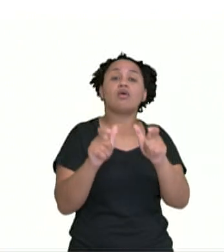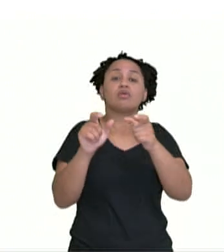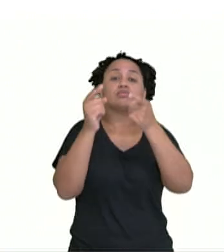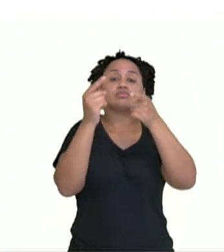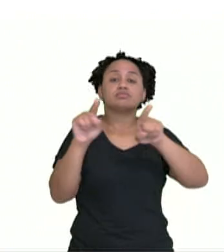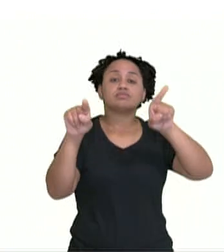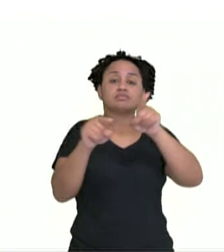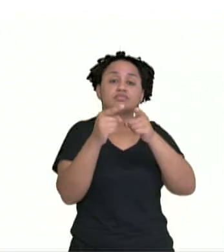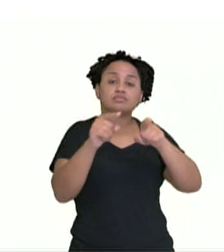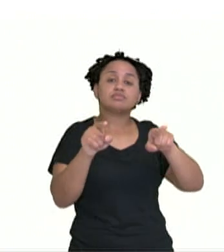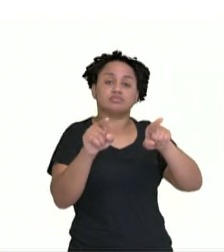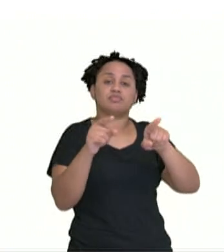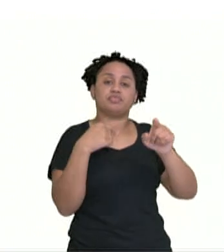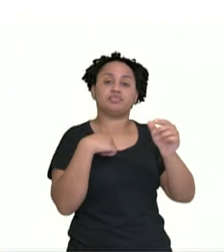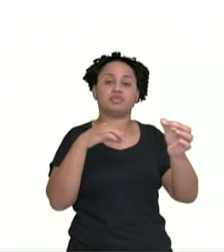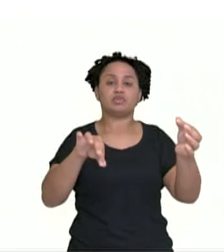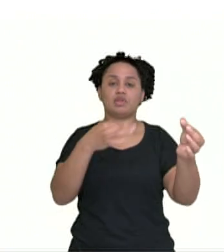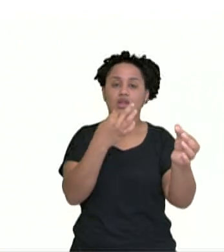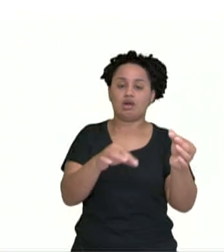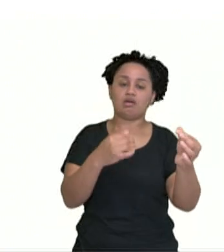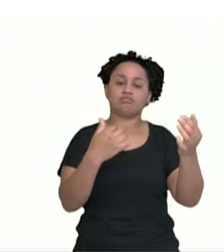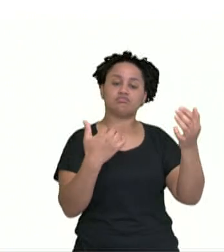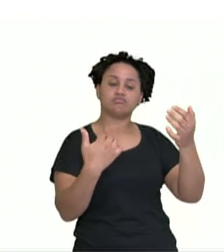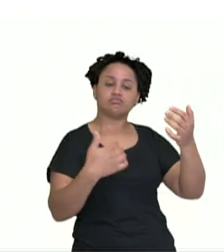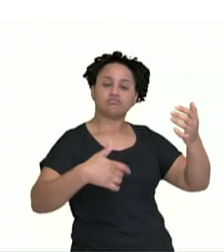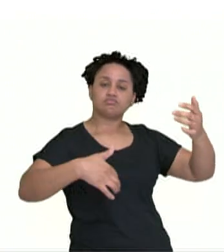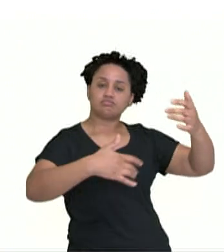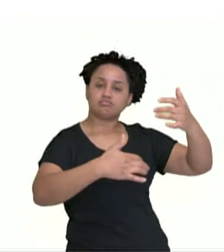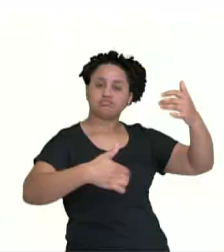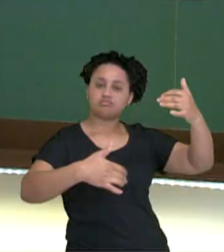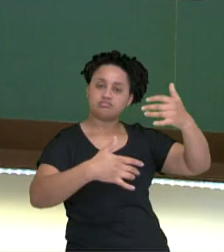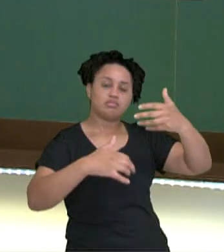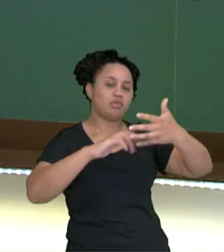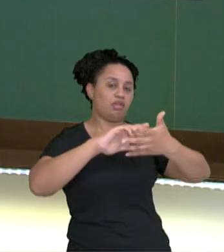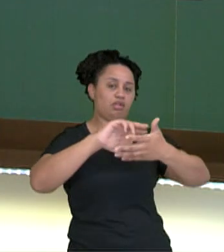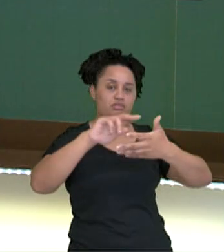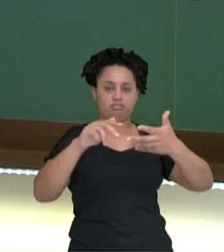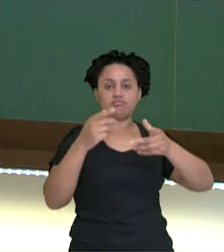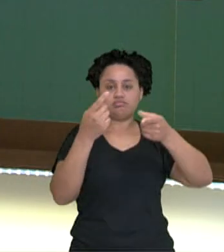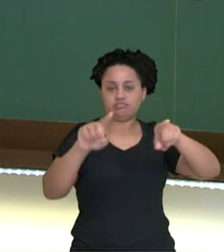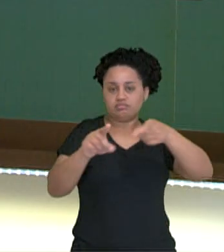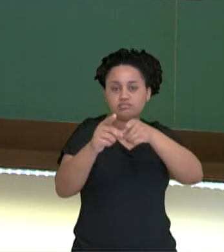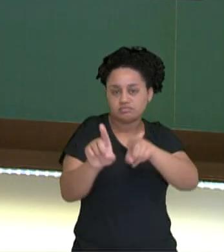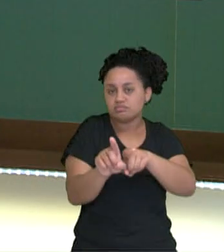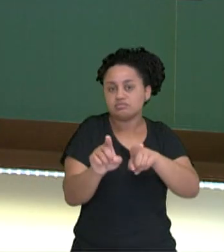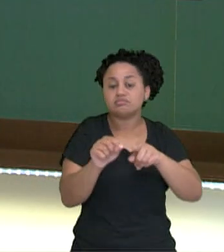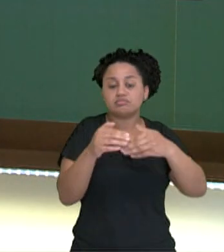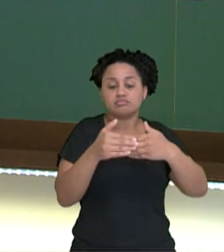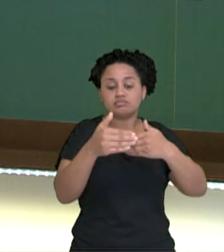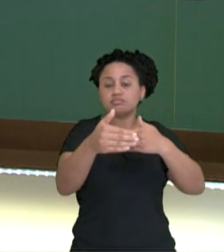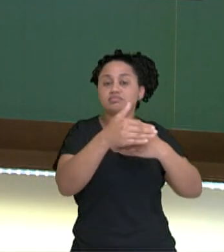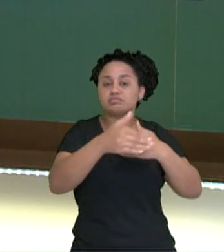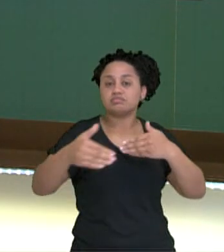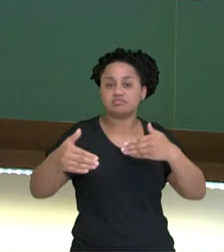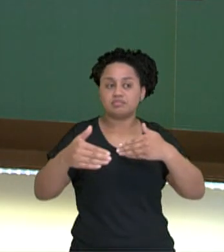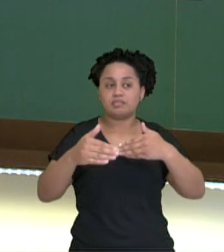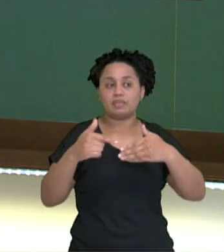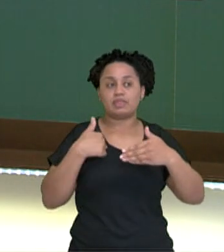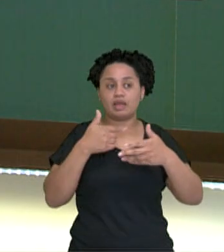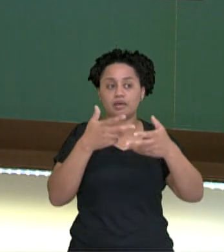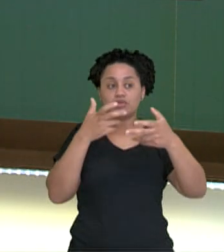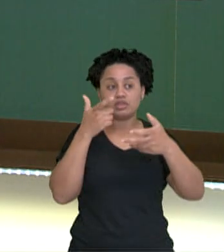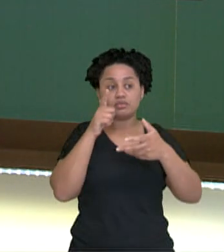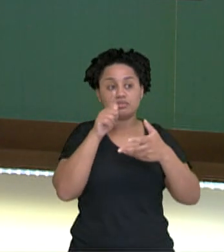os músicos executando as suas composições em frente ao palco. Nessa figura nós vemos